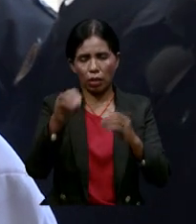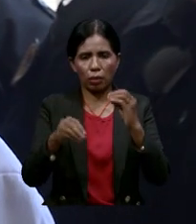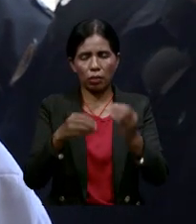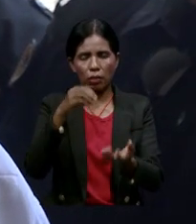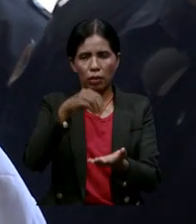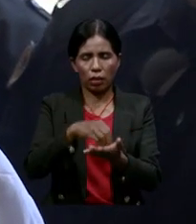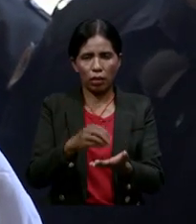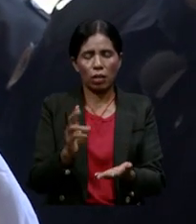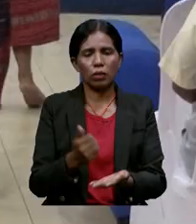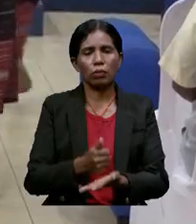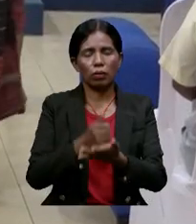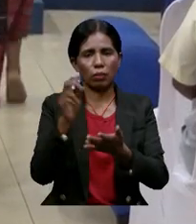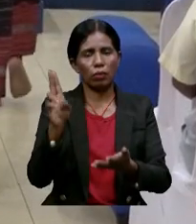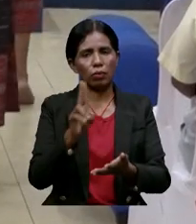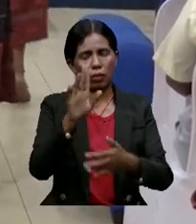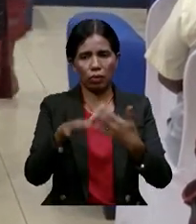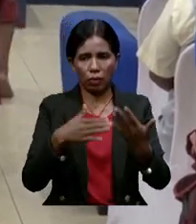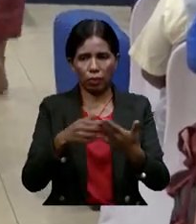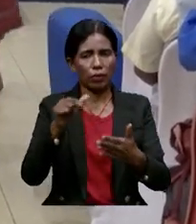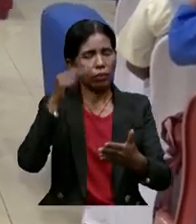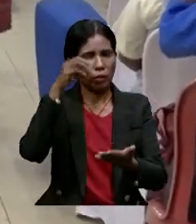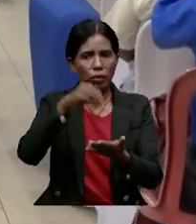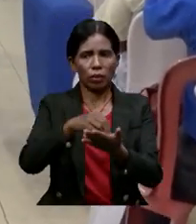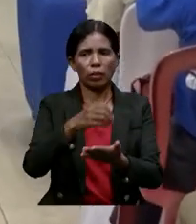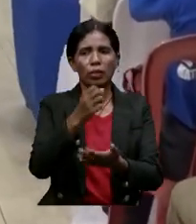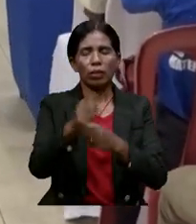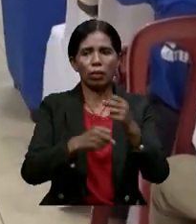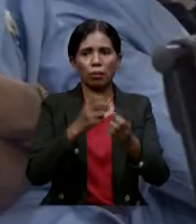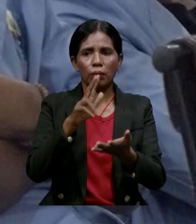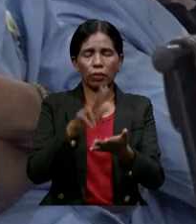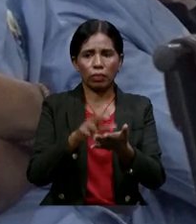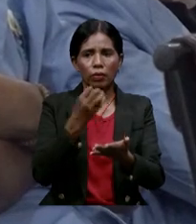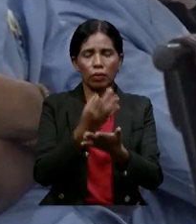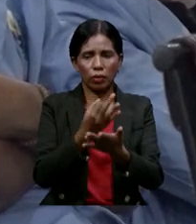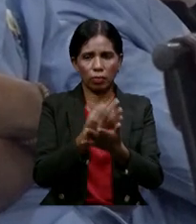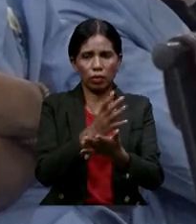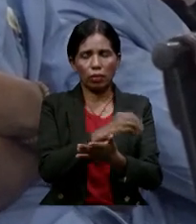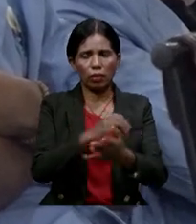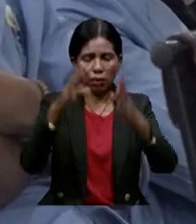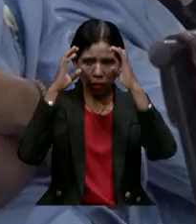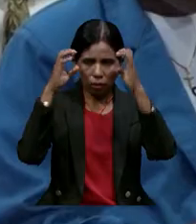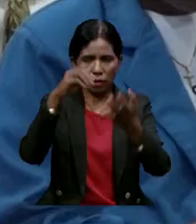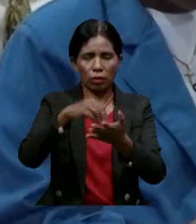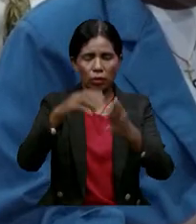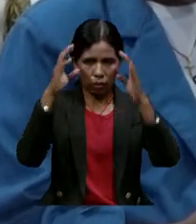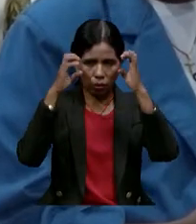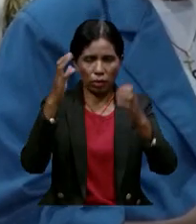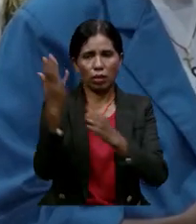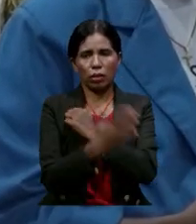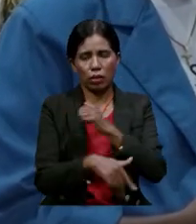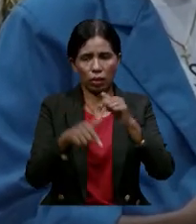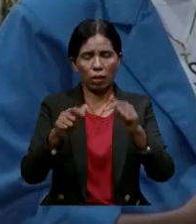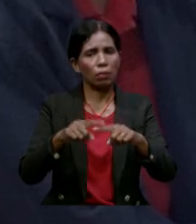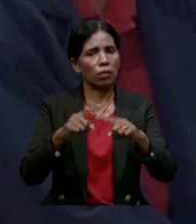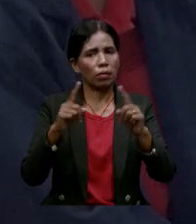matão da universidade. Seja. Governo Caratina aprova orçamento geral do Estado para o setor de educação, na garante qualidade de educação em Arelaran, mas